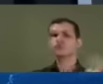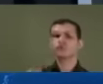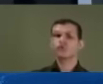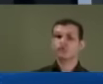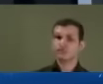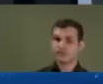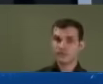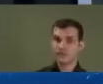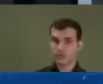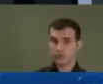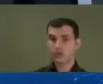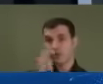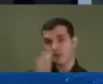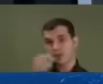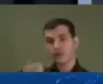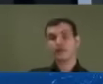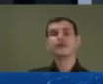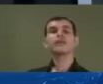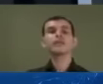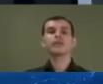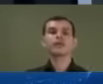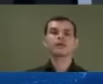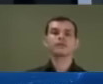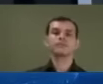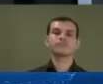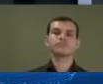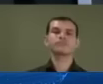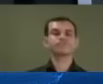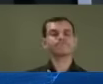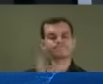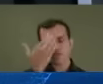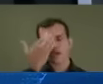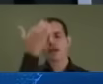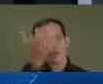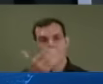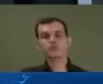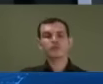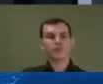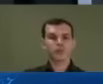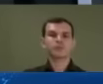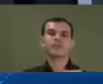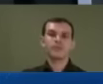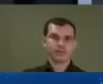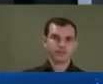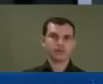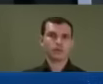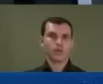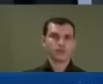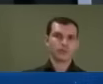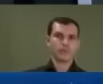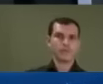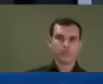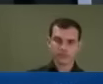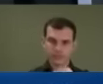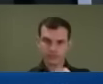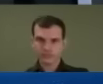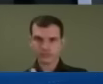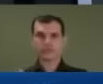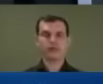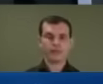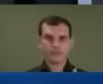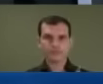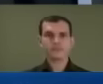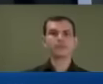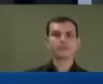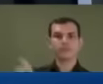tiveram, não sem destacar e agradecer aqui o empenho e o envolvimento do presidente da Comissão de Transposição, do senhor João Cândido, e da ministra